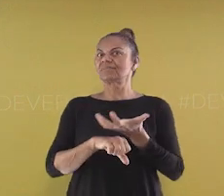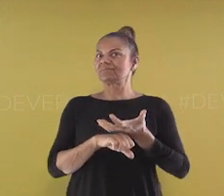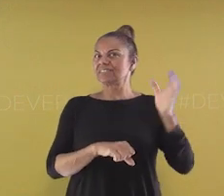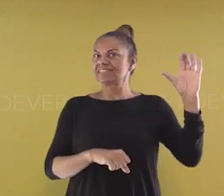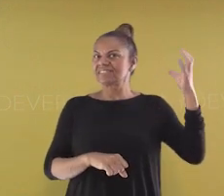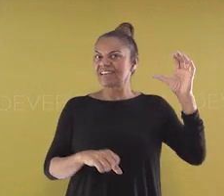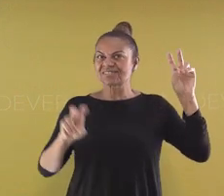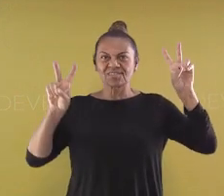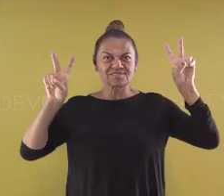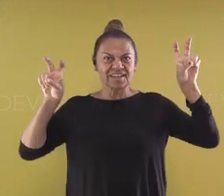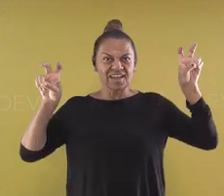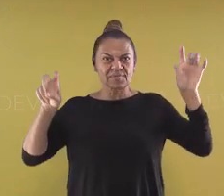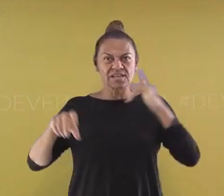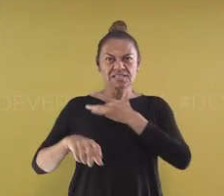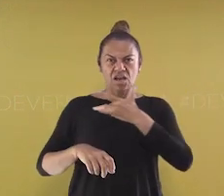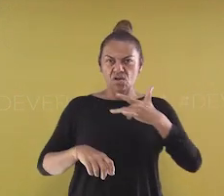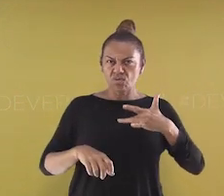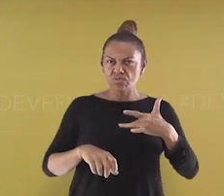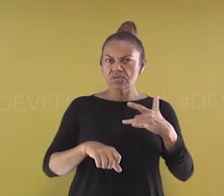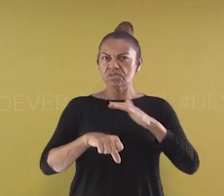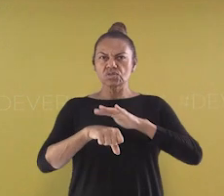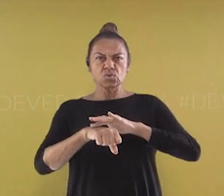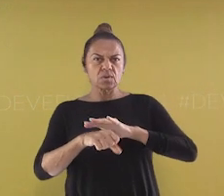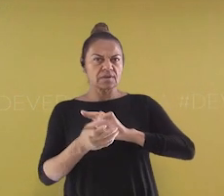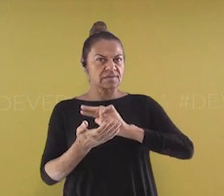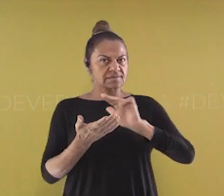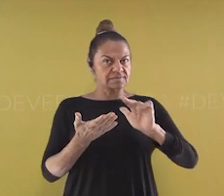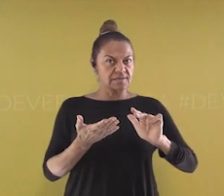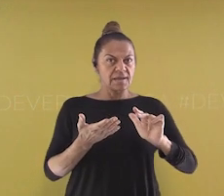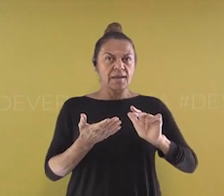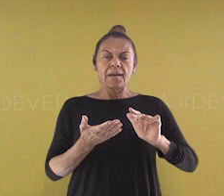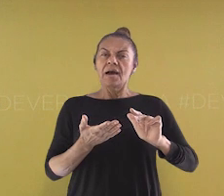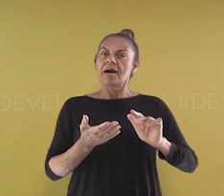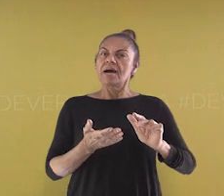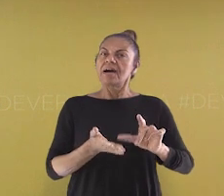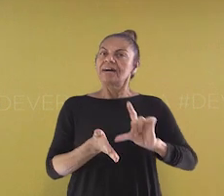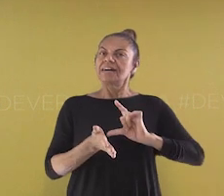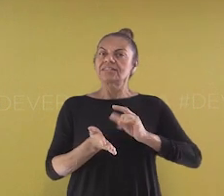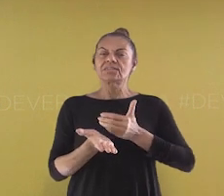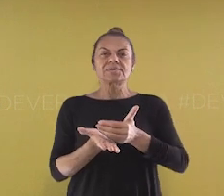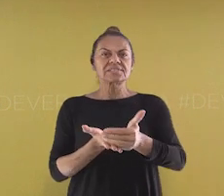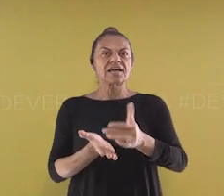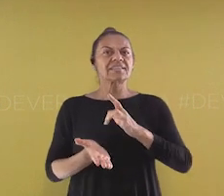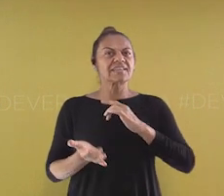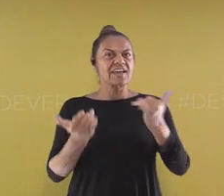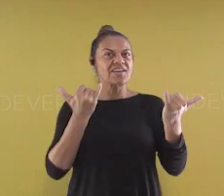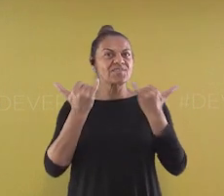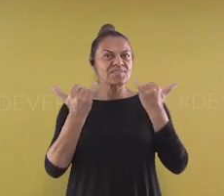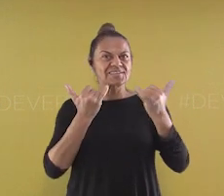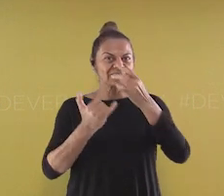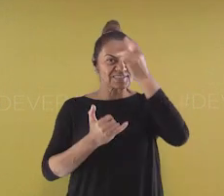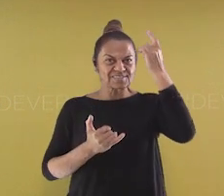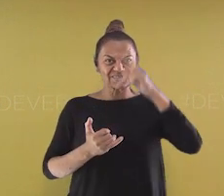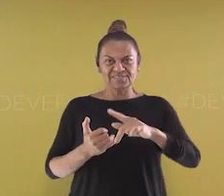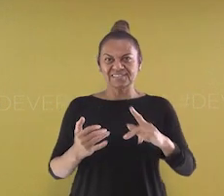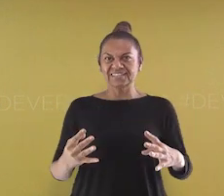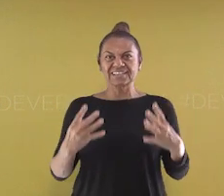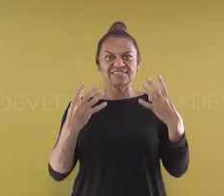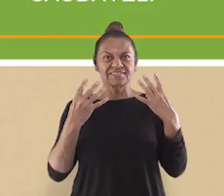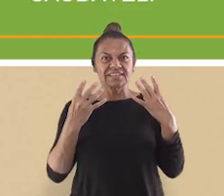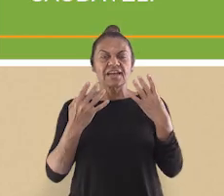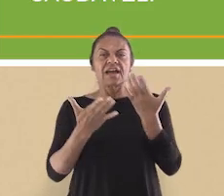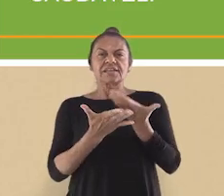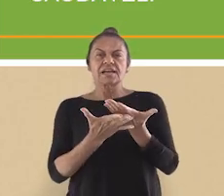e doenças. Antes de começar, algumas informações para os professores e professoras que estiverem nos